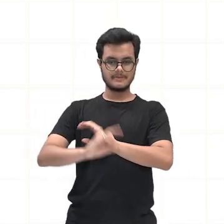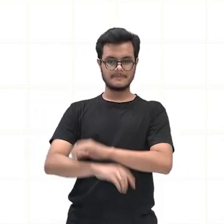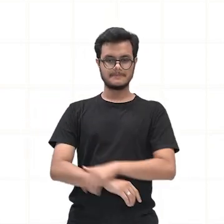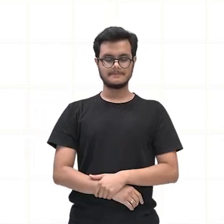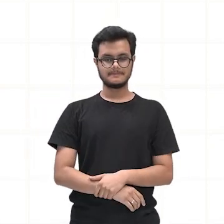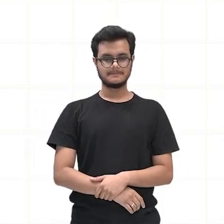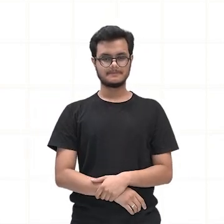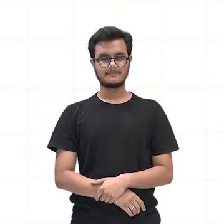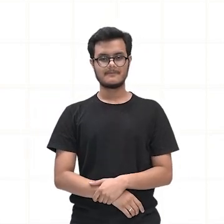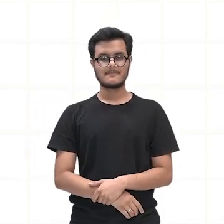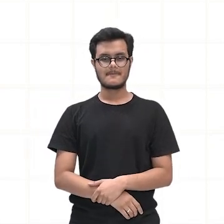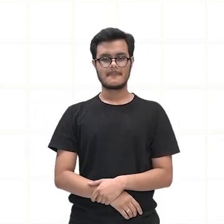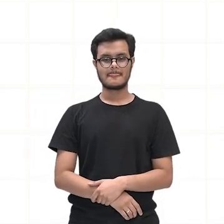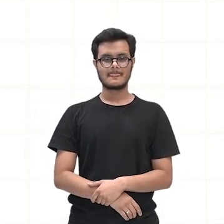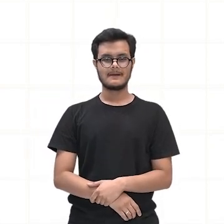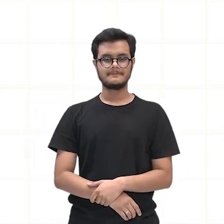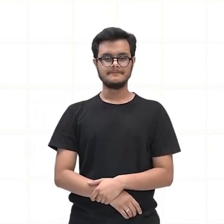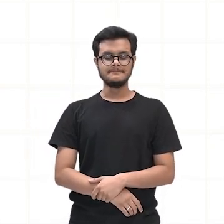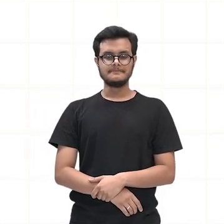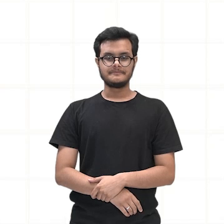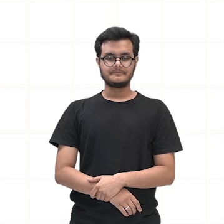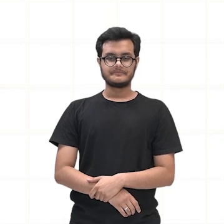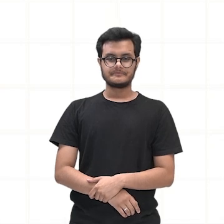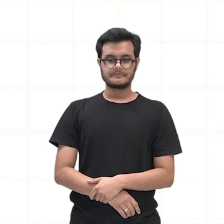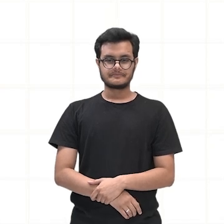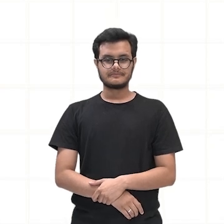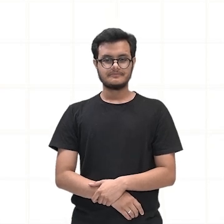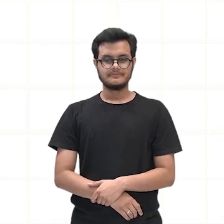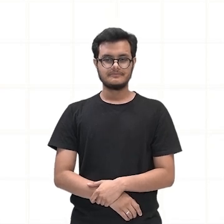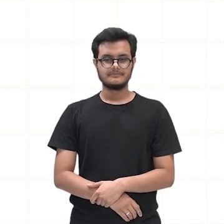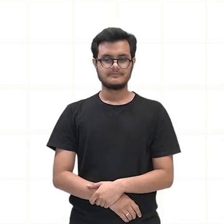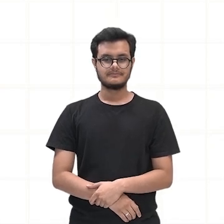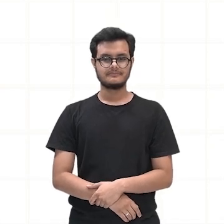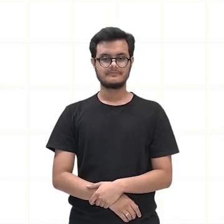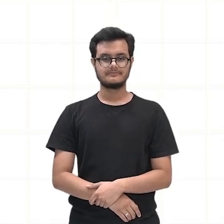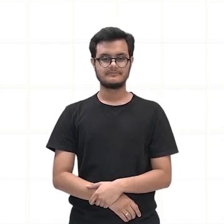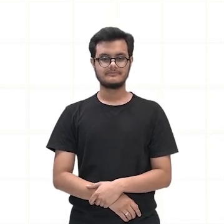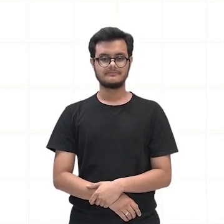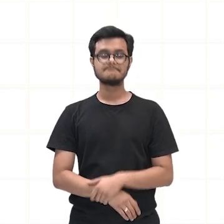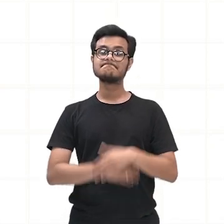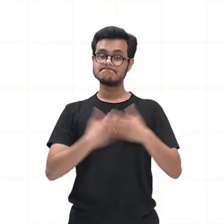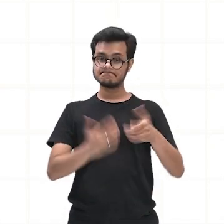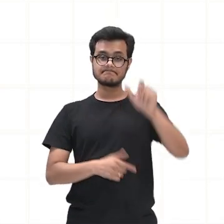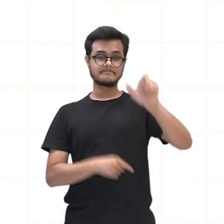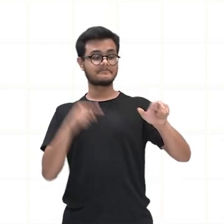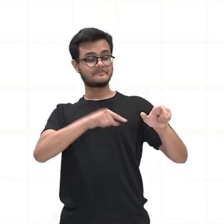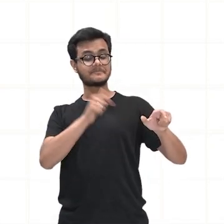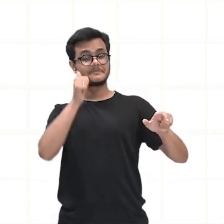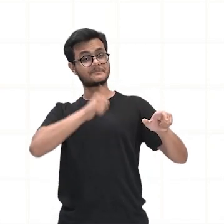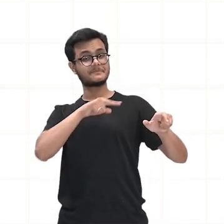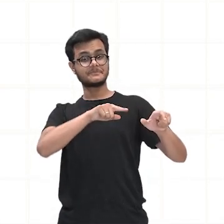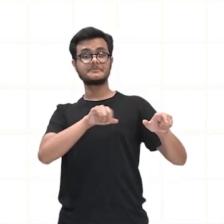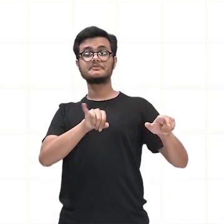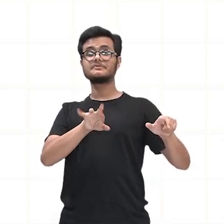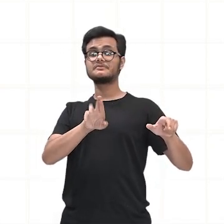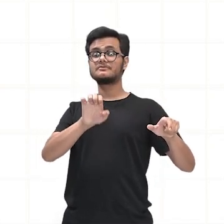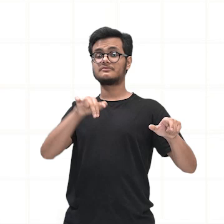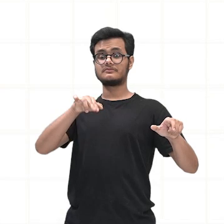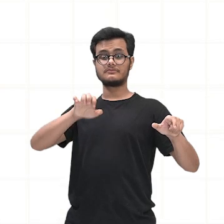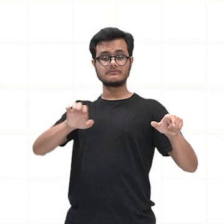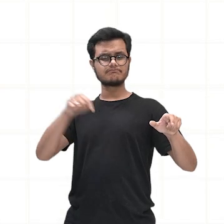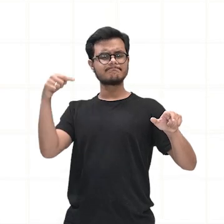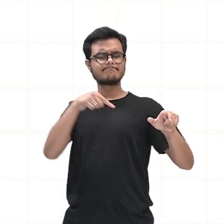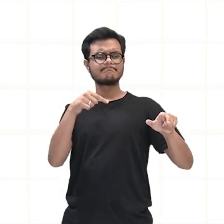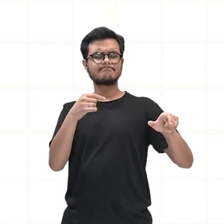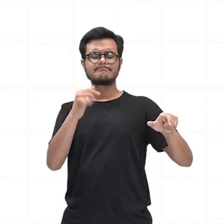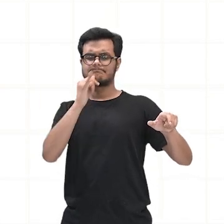843, tá? Até 843 depois de Cristo. Nesse ano, a imperatriz Irene estabeleceria